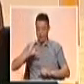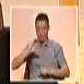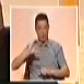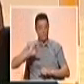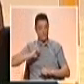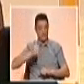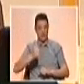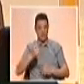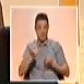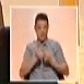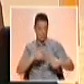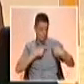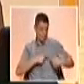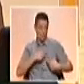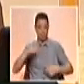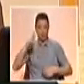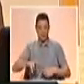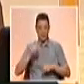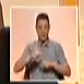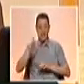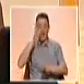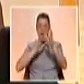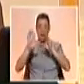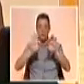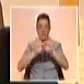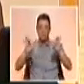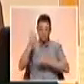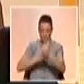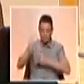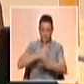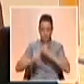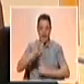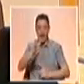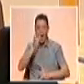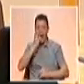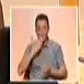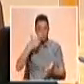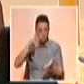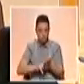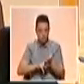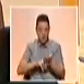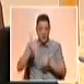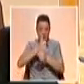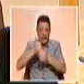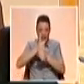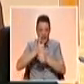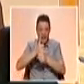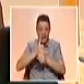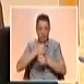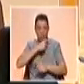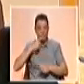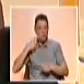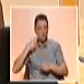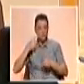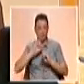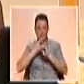dos portugueses, em que toda a água que é consumida é água dessalinizada. Portanto, eles não têm água no arquipélago, água doce, e,